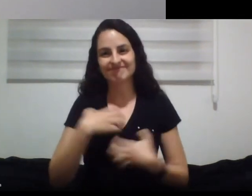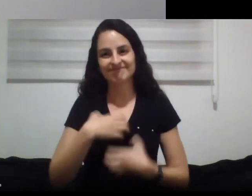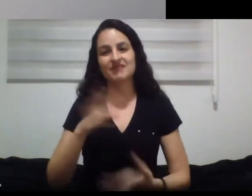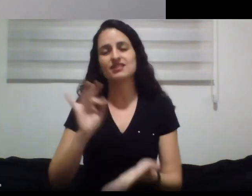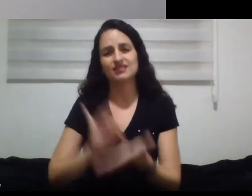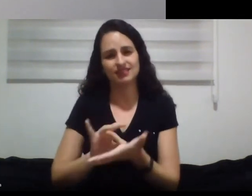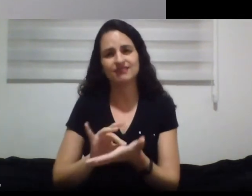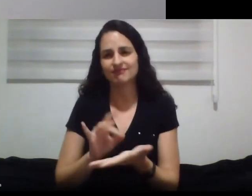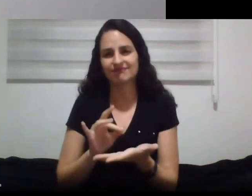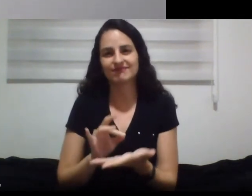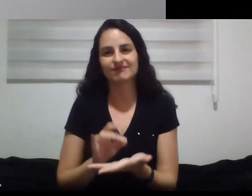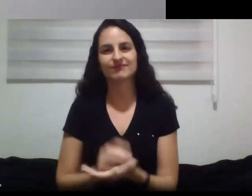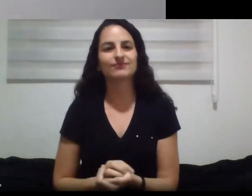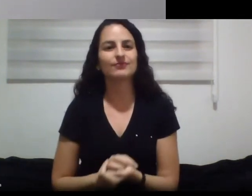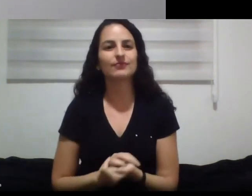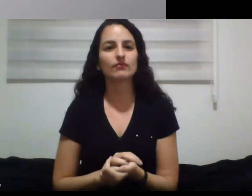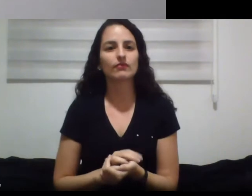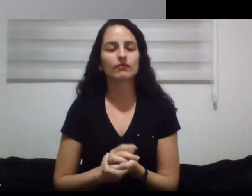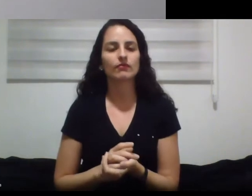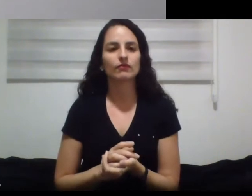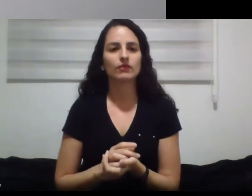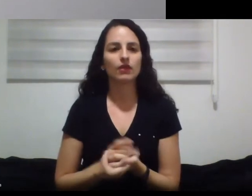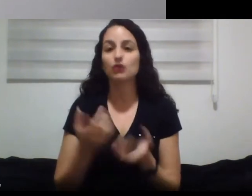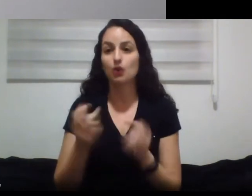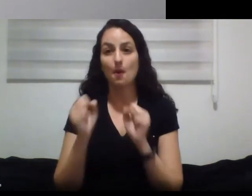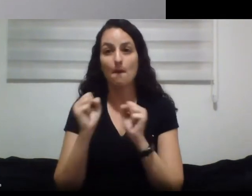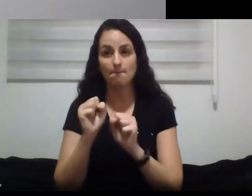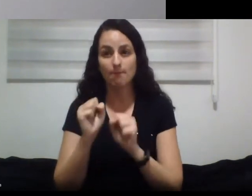que o Nassim trouxe aqui para a gente, tá bom?